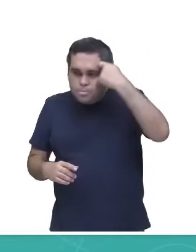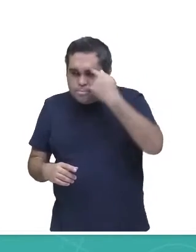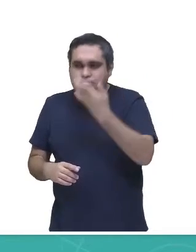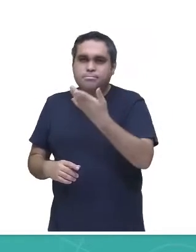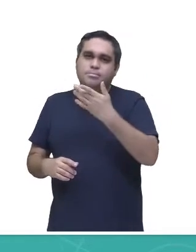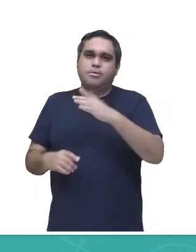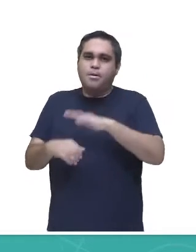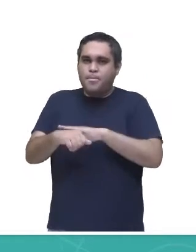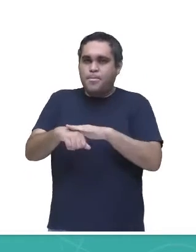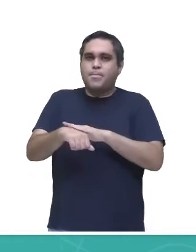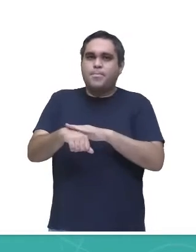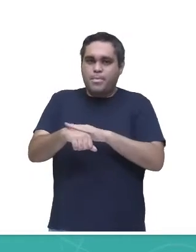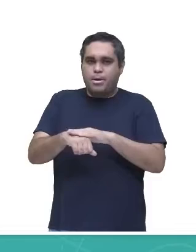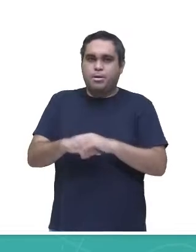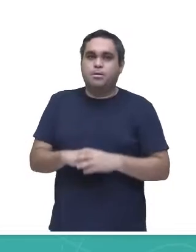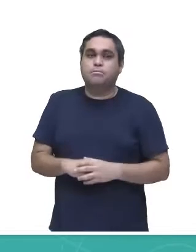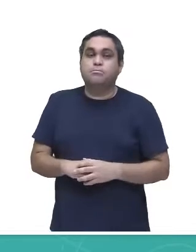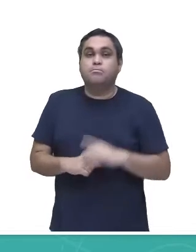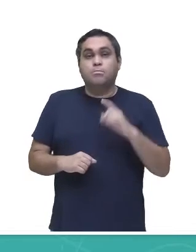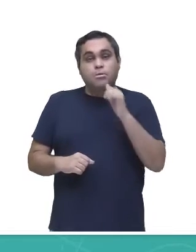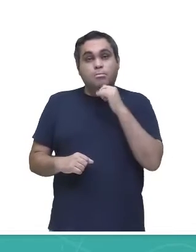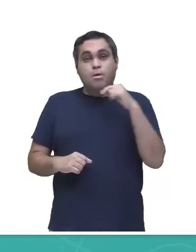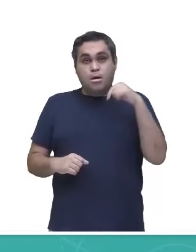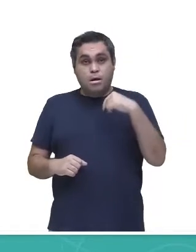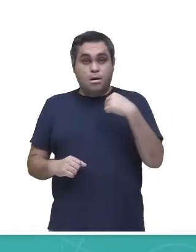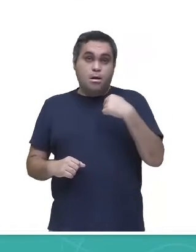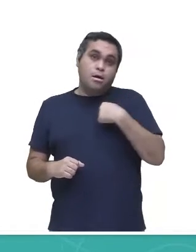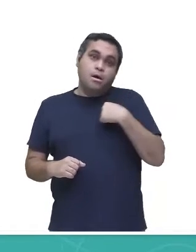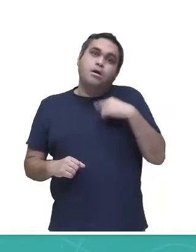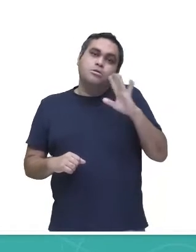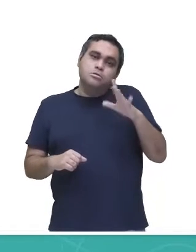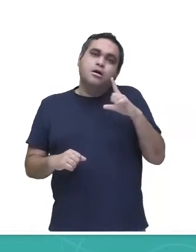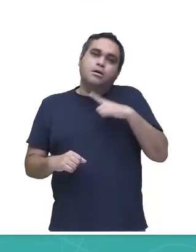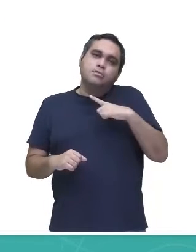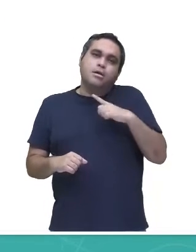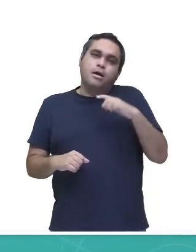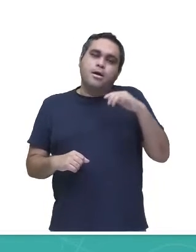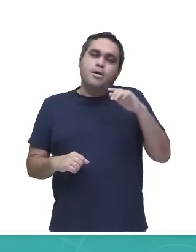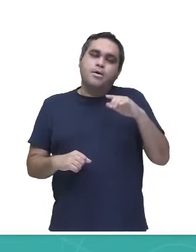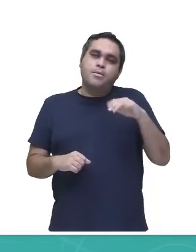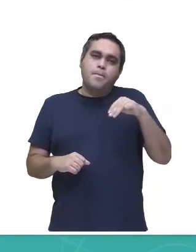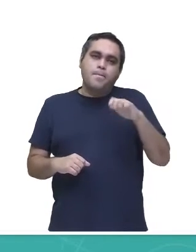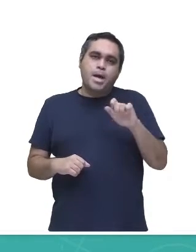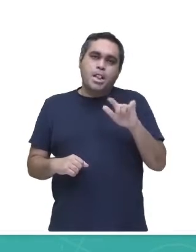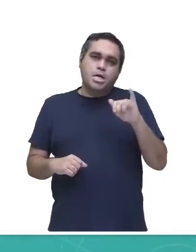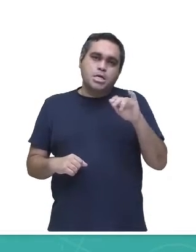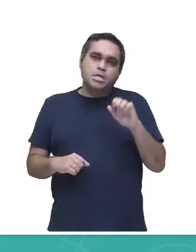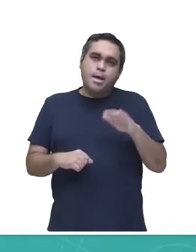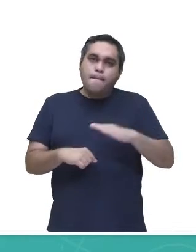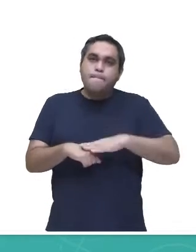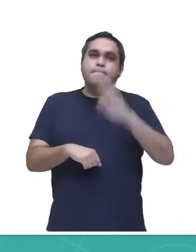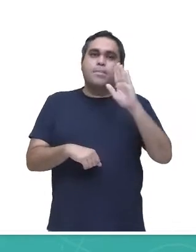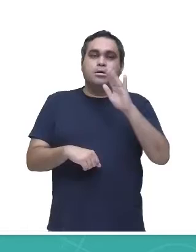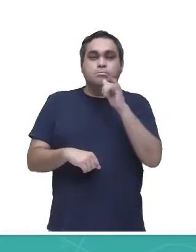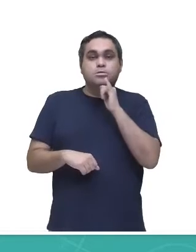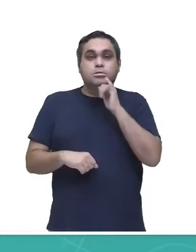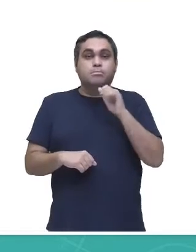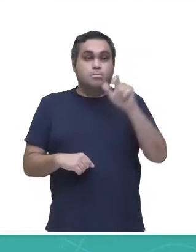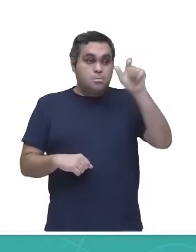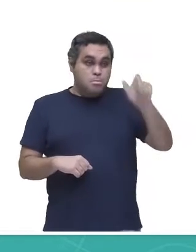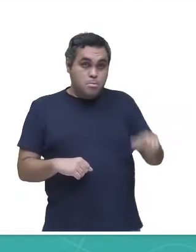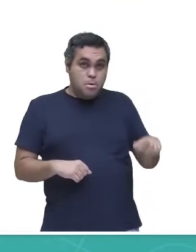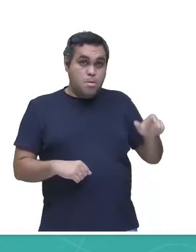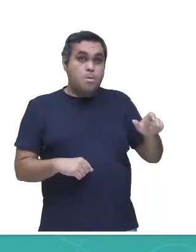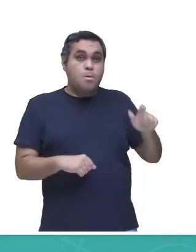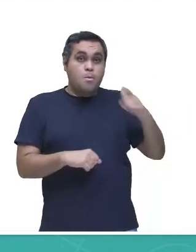caso aqui, a gente já tem um pouco mais de melanina, né? Diferente daquelas pessoas mais branquinhas, elas têm melanina, não quer dizer que elas não tenham,